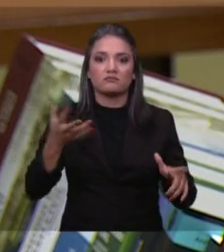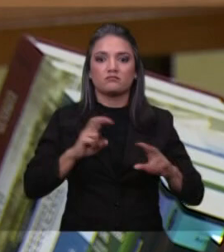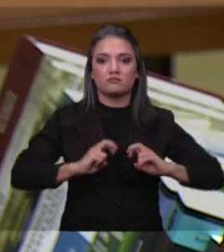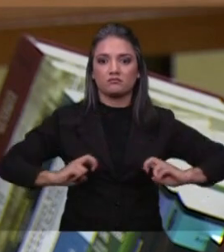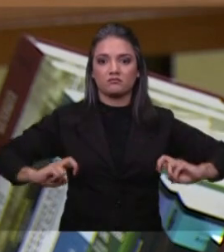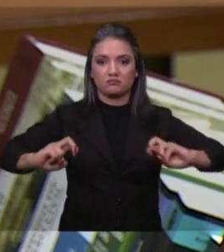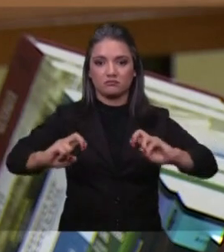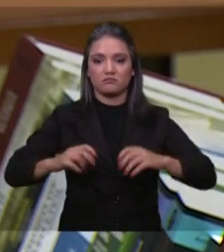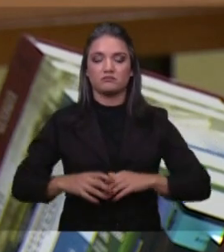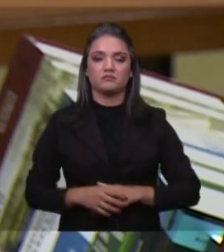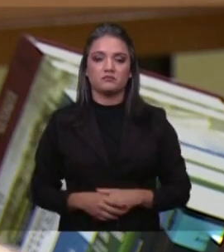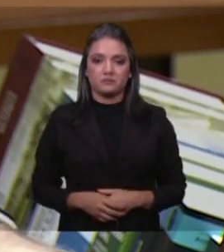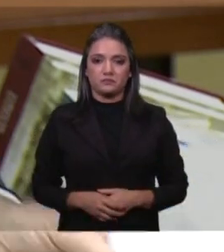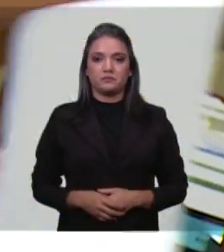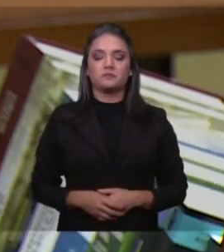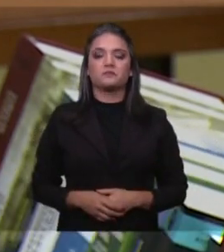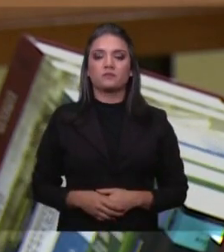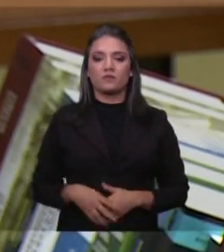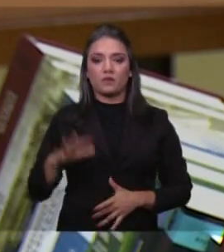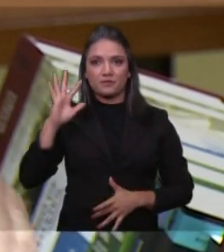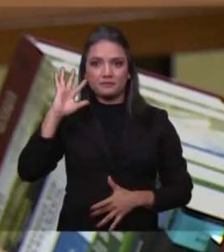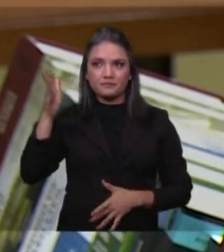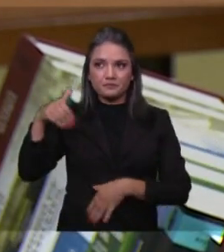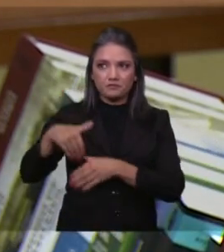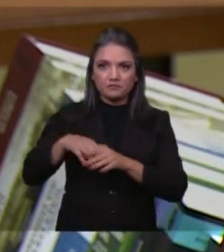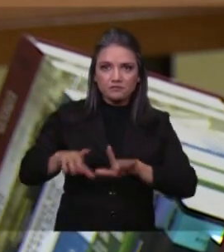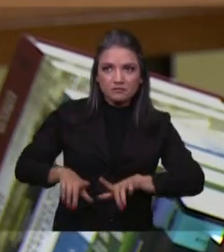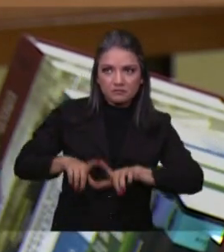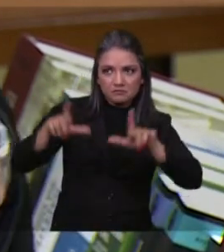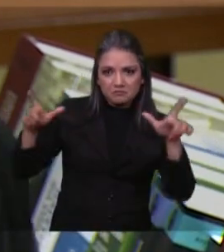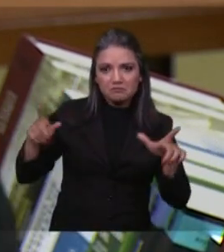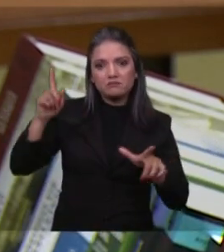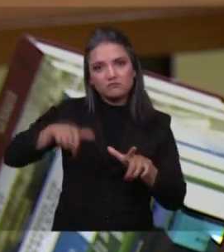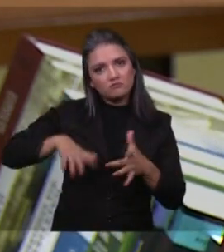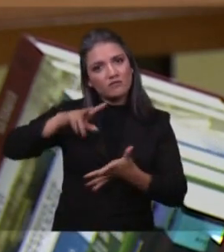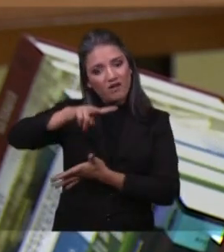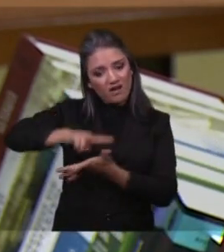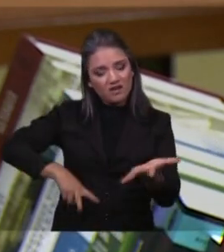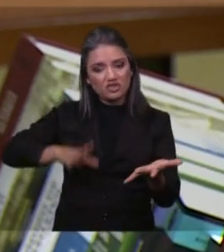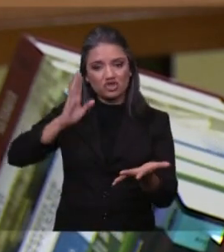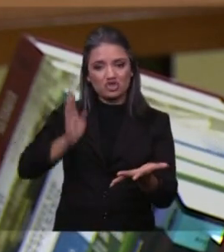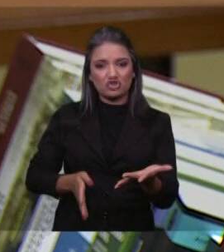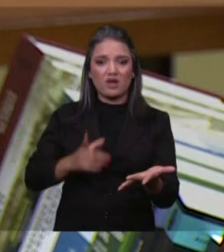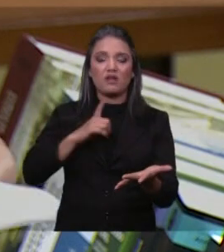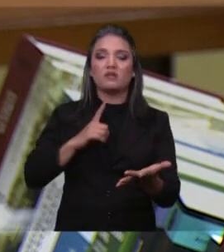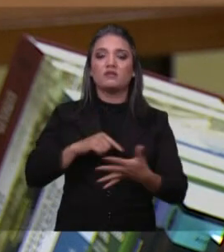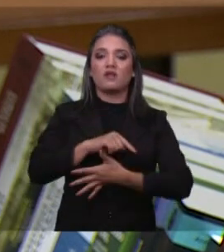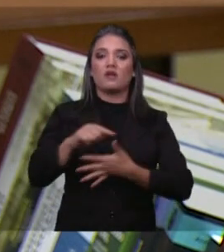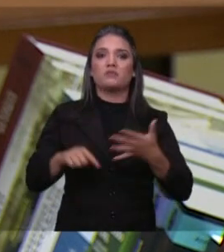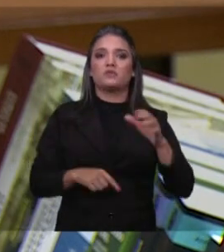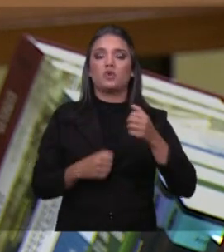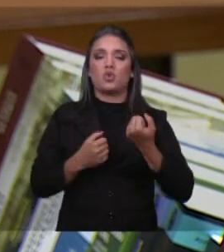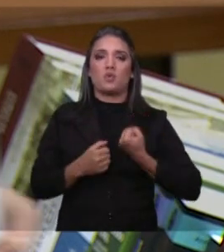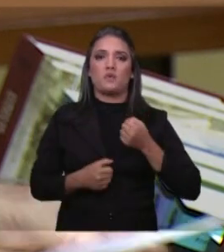O posicionamento majoritário do colegiado foi esse que eu li, inclusive está aqui no item 5º.